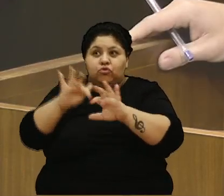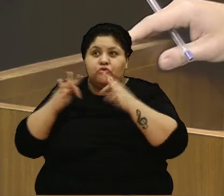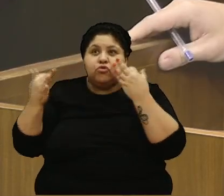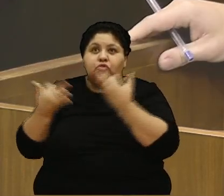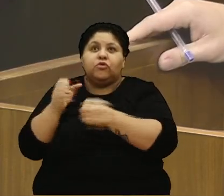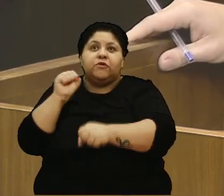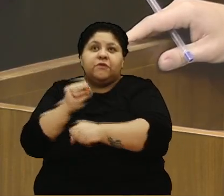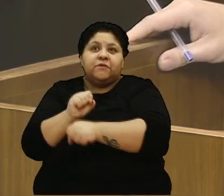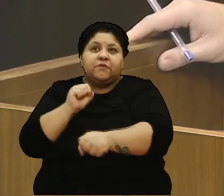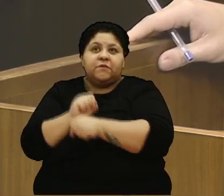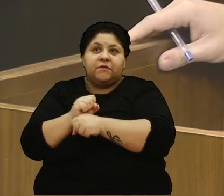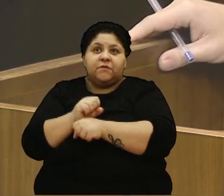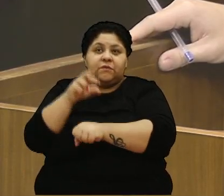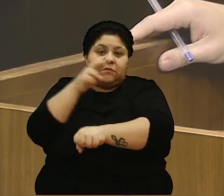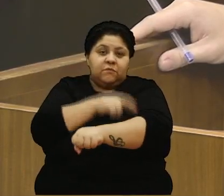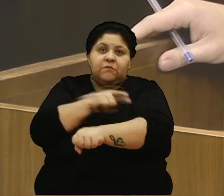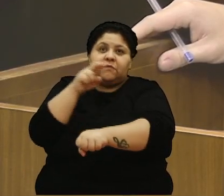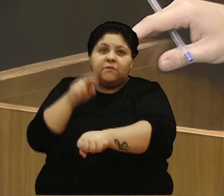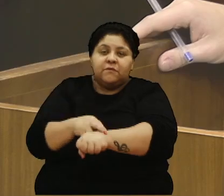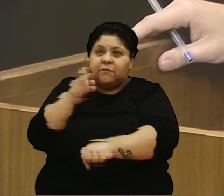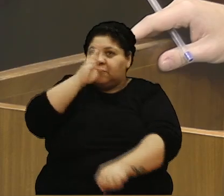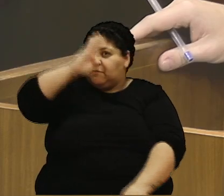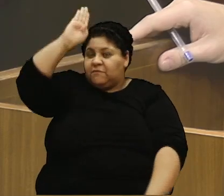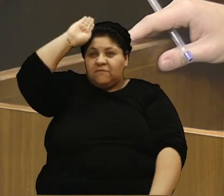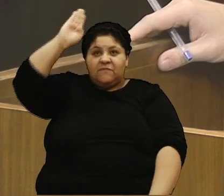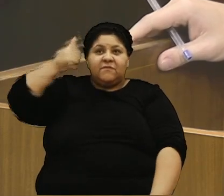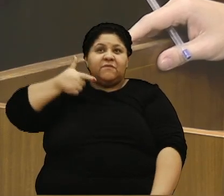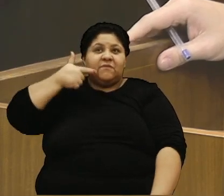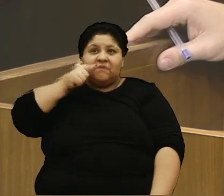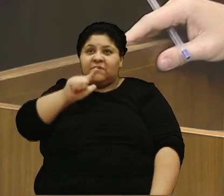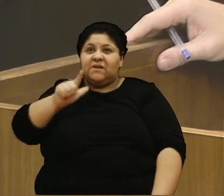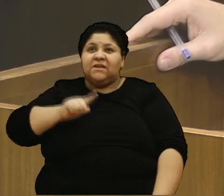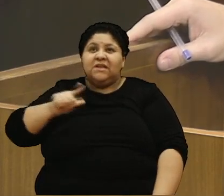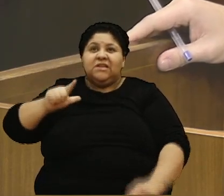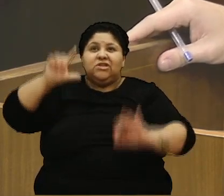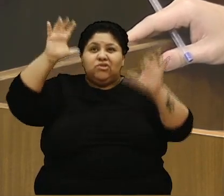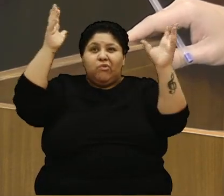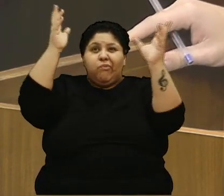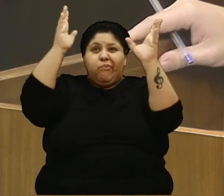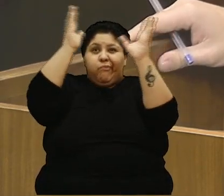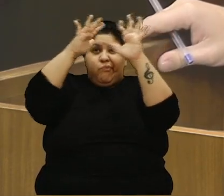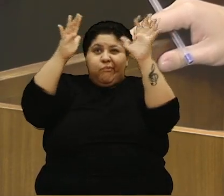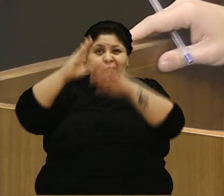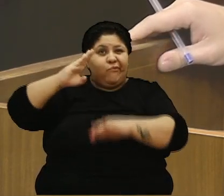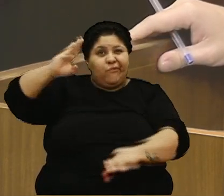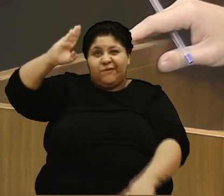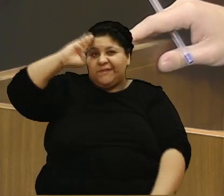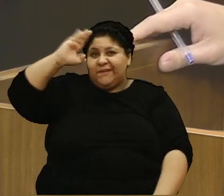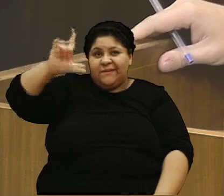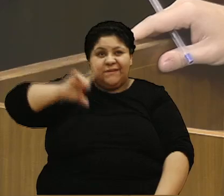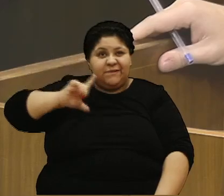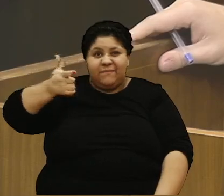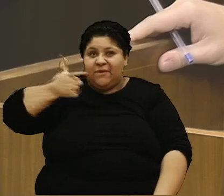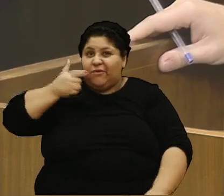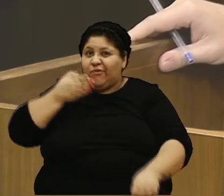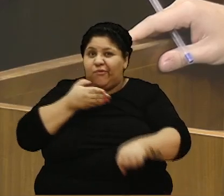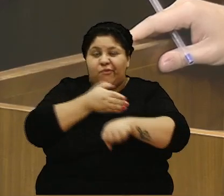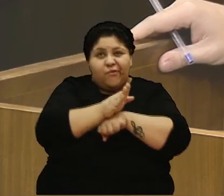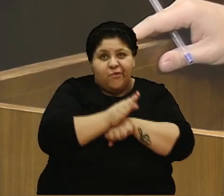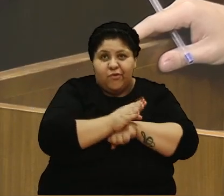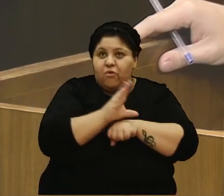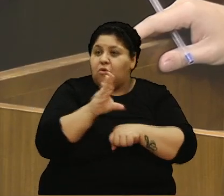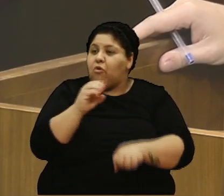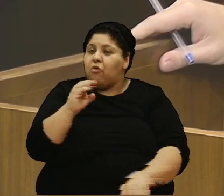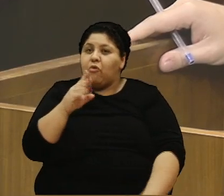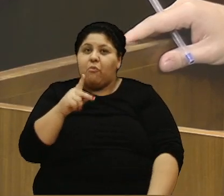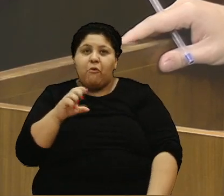ali no velório, lá em Roca Salles. Os bombeiros não quiseram se arriscar, tinha muita tempestade, o Exército também não quis se arriscar, o BOP também